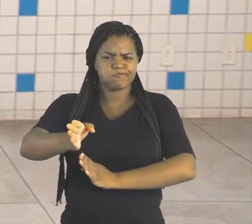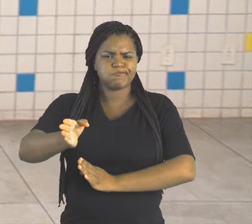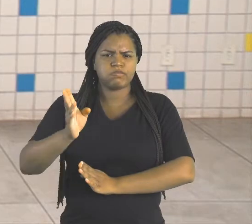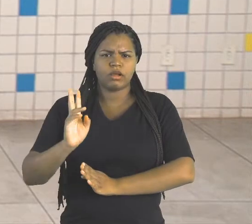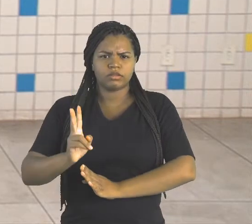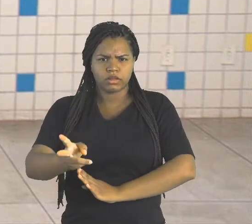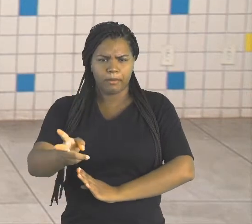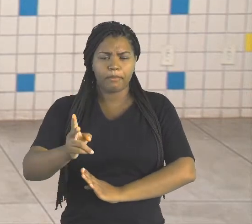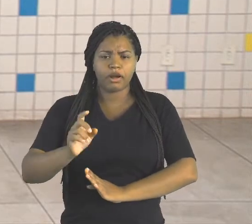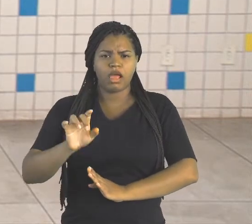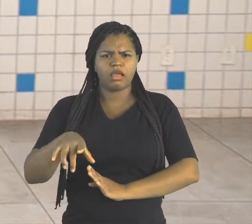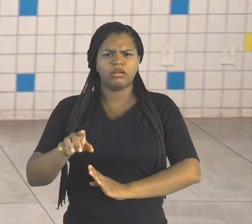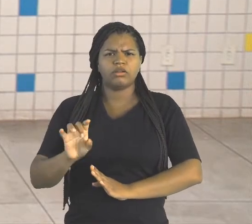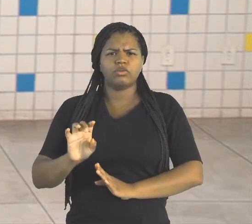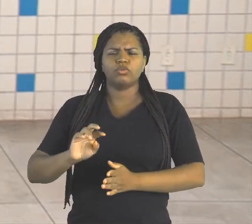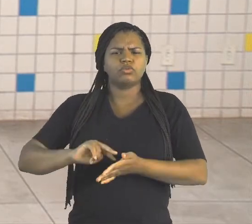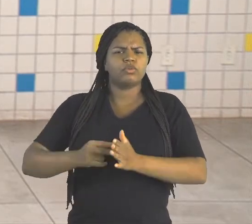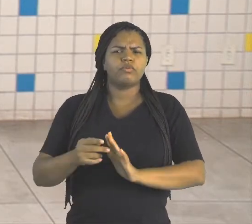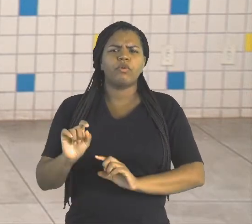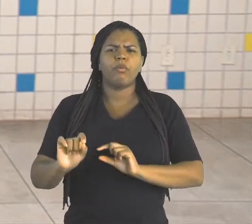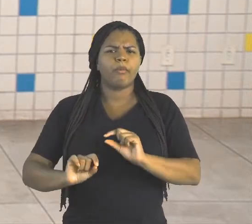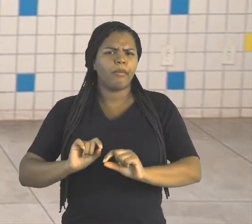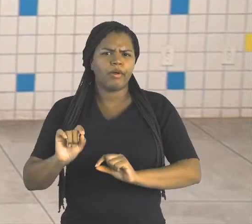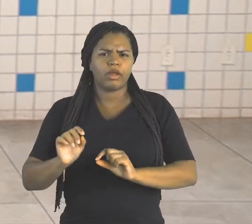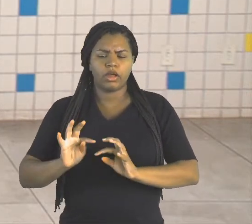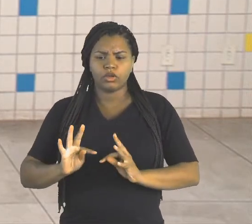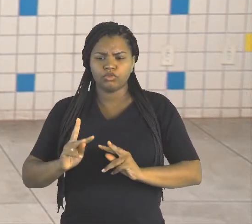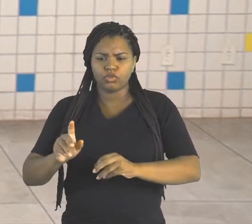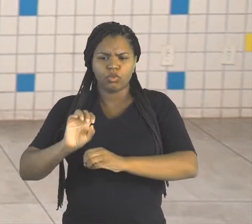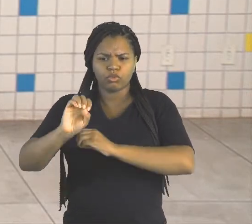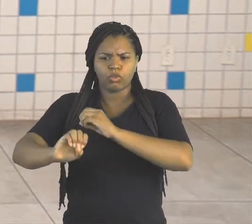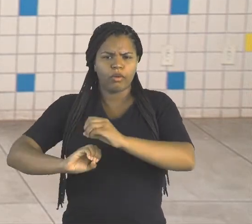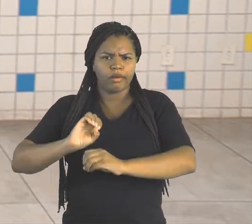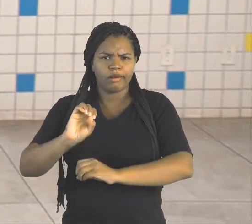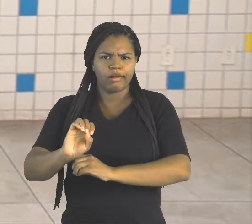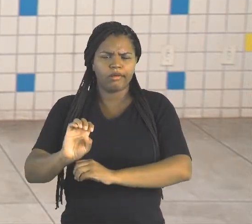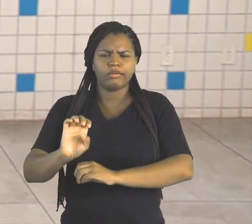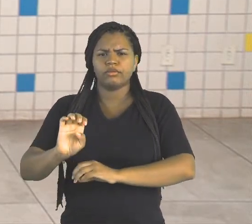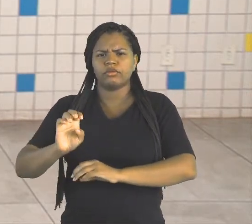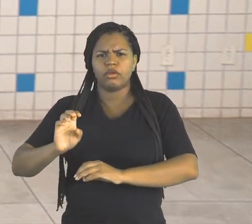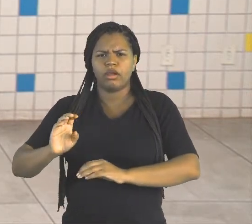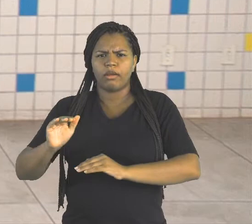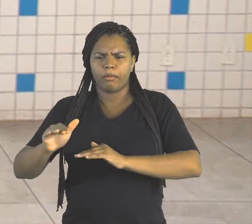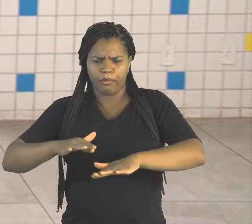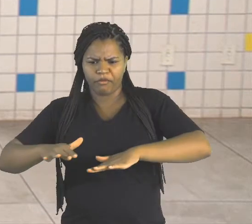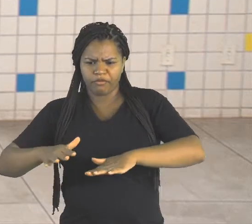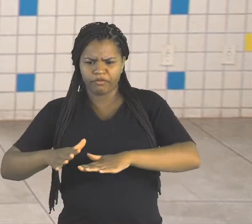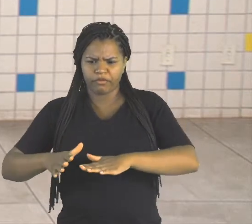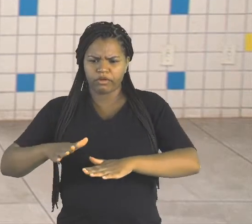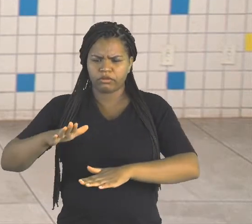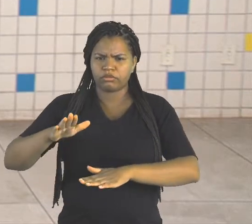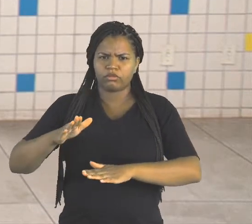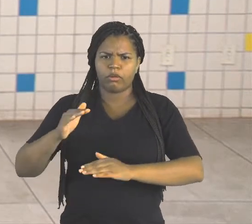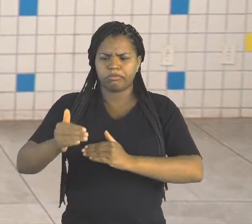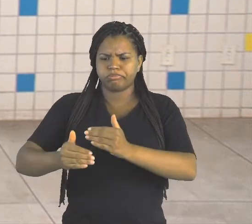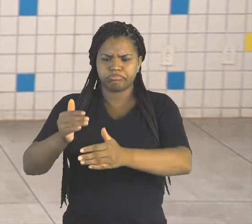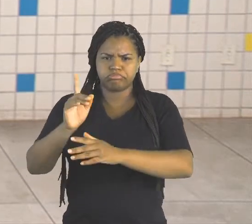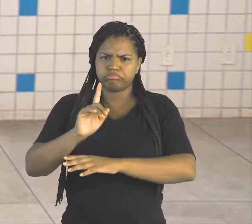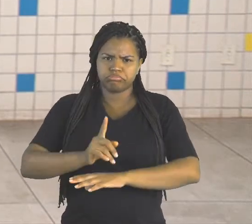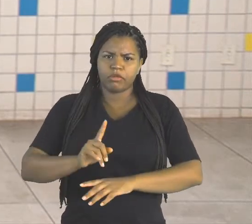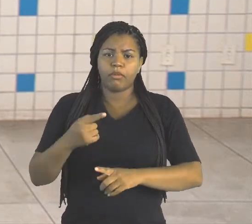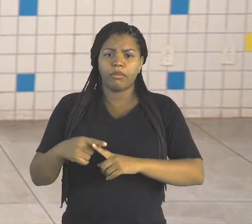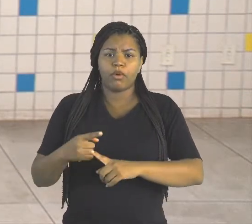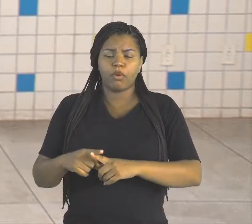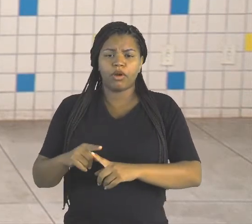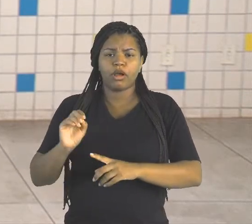significa, entretanto, que todos os elétrons estejam movendo-se ordenadamente, pois, na realidade, o movimento